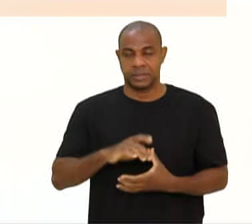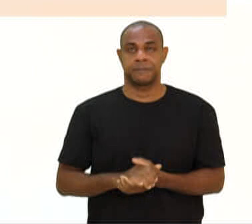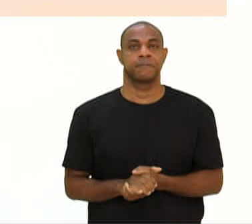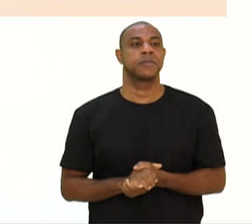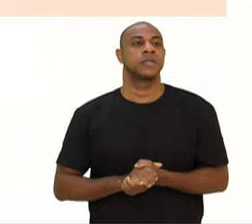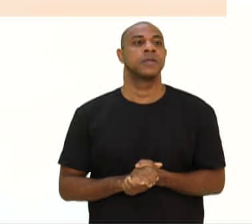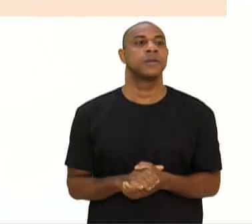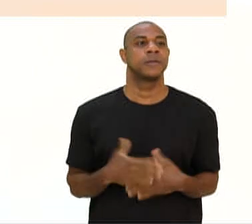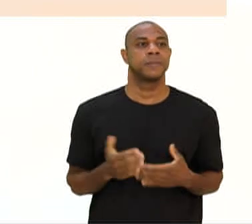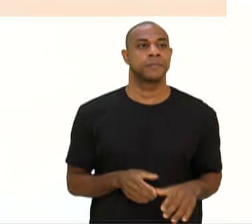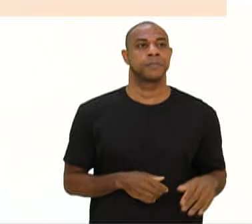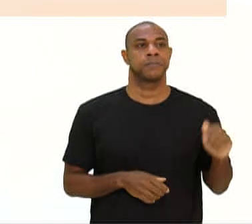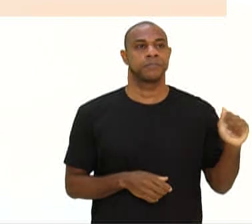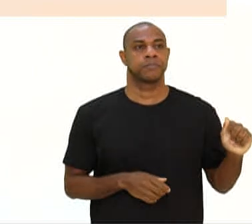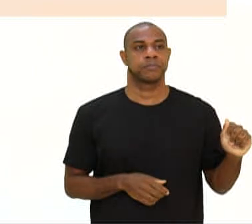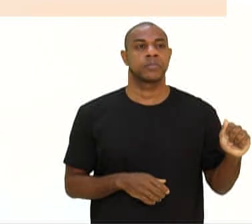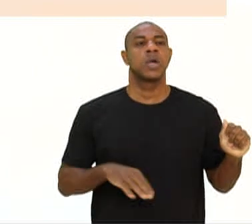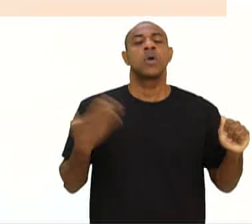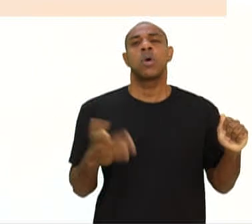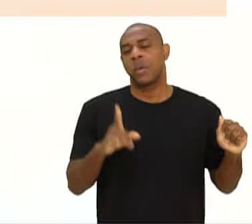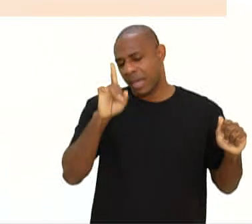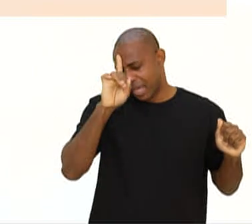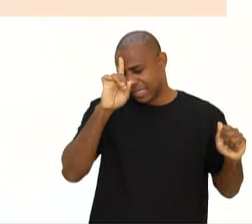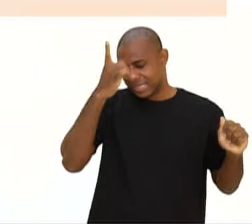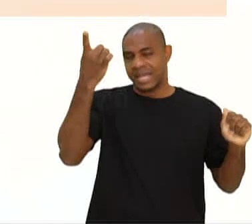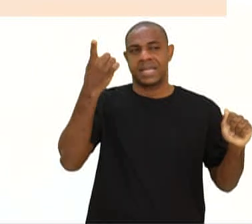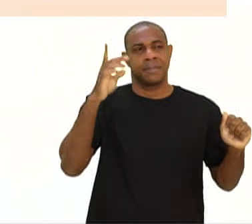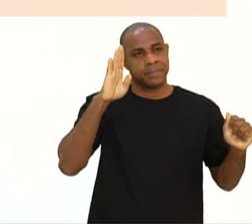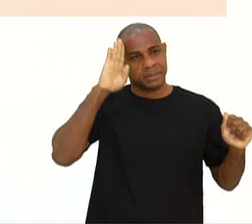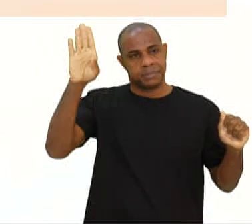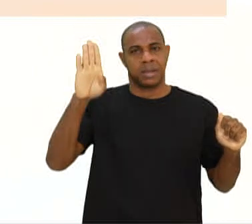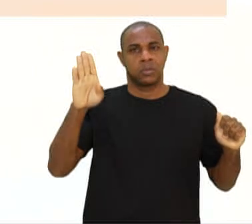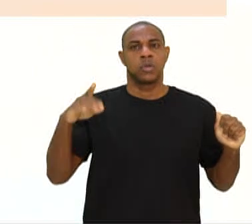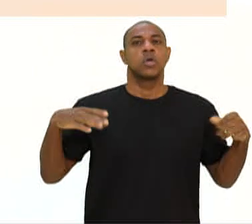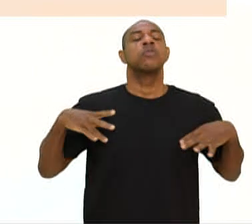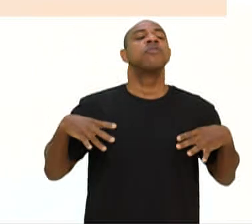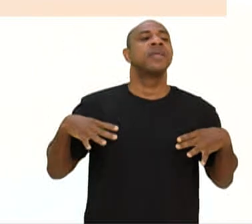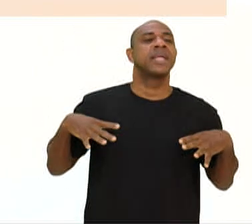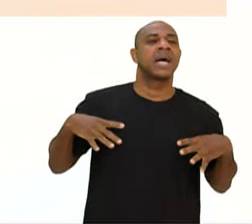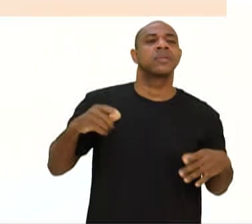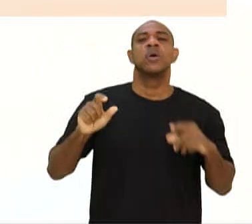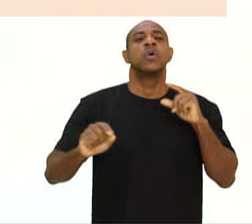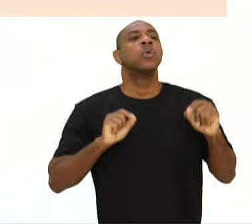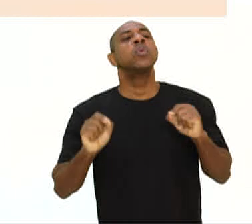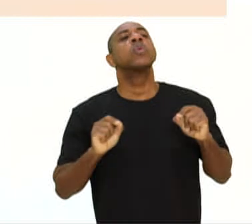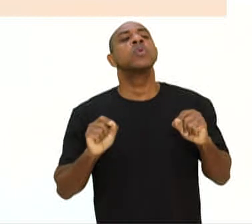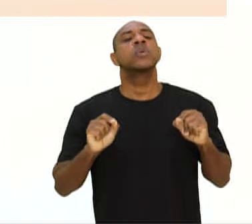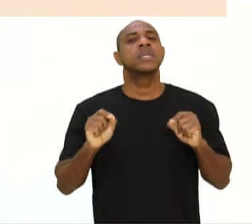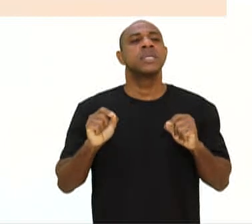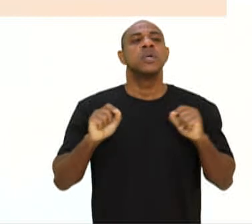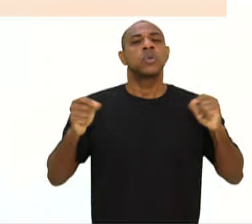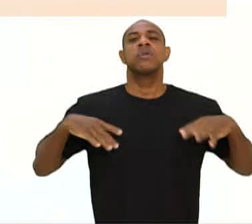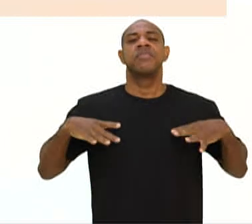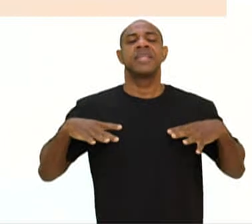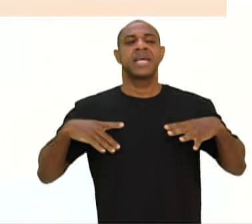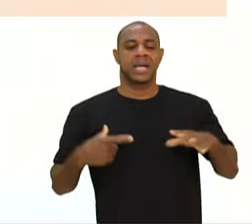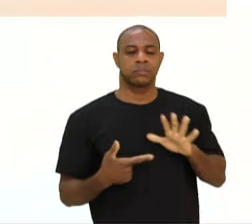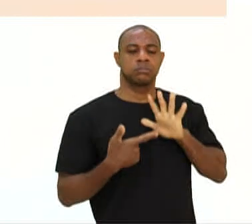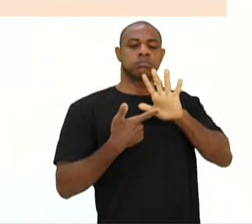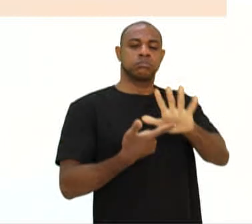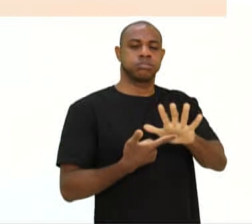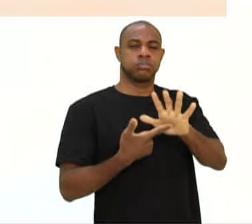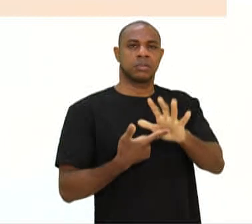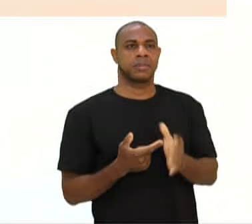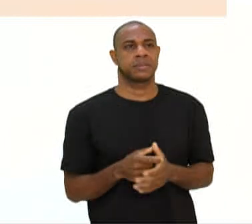Thanksgiving regard? Qual é a ideia? O que o feriado de Ação de Graças traz? Vou dar um tempinho para vocês